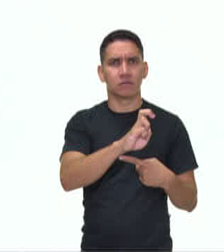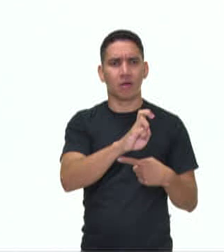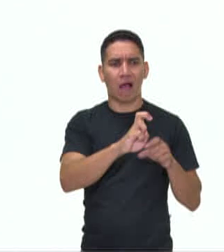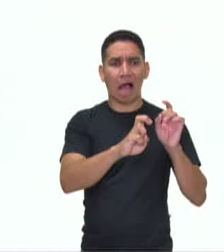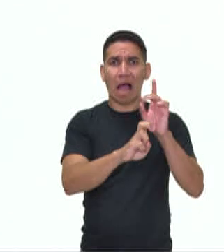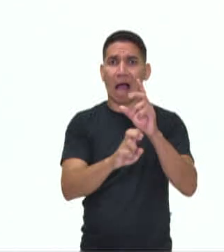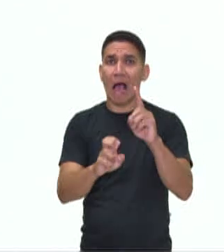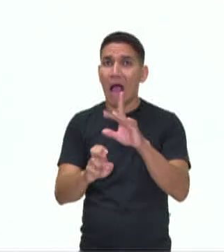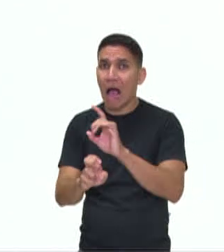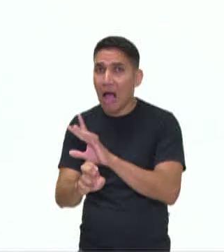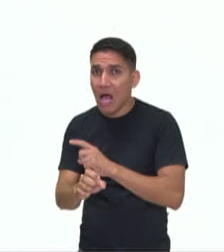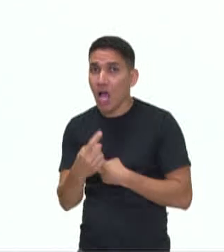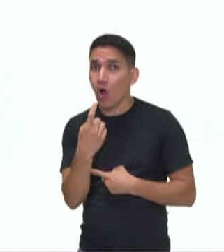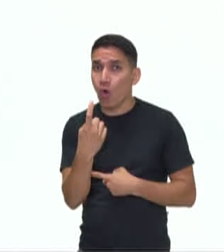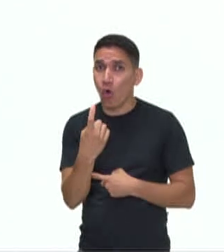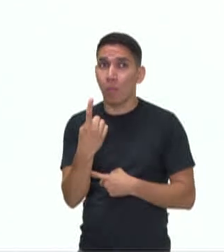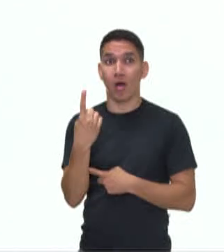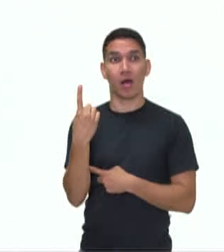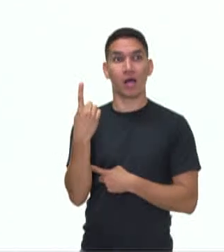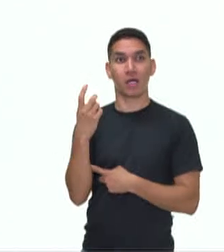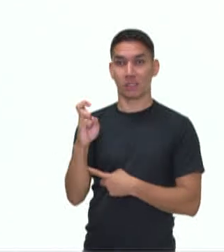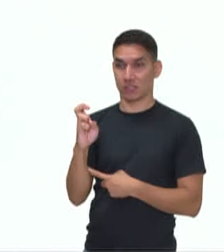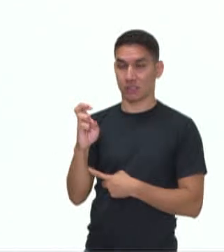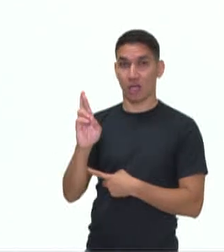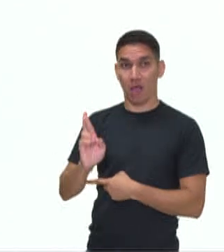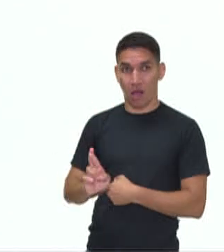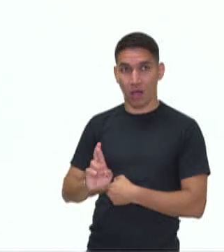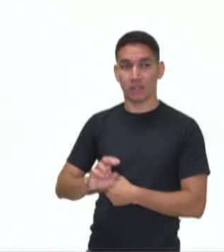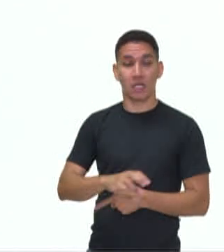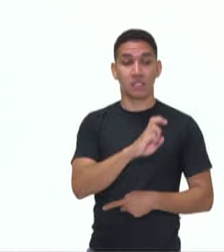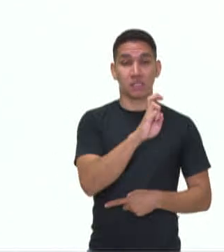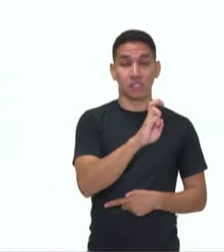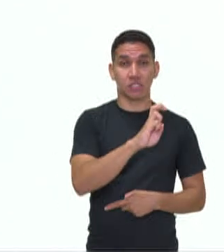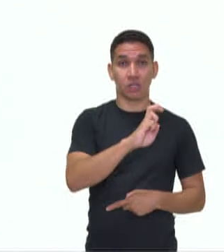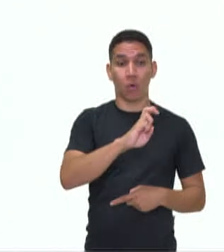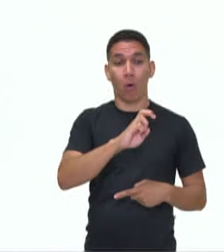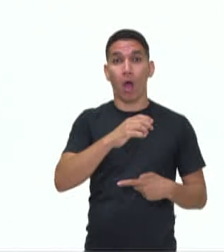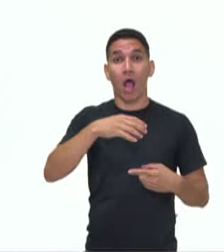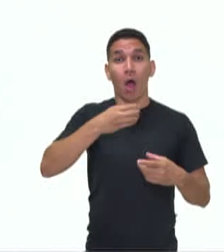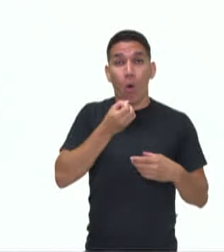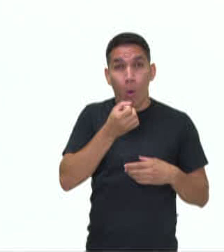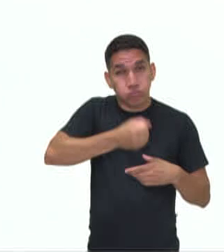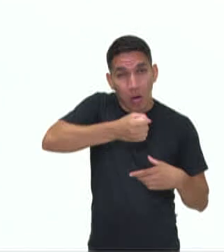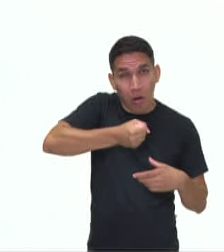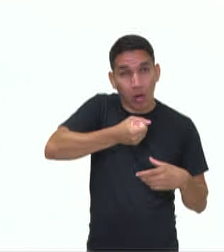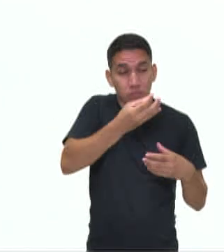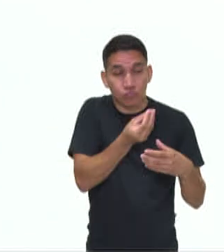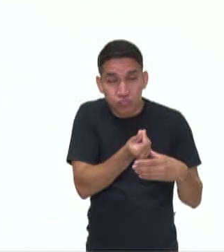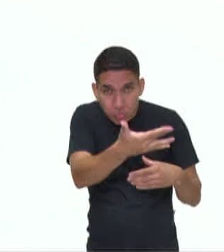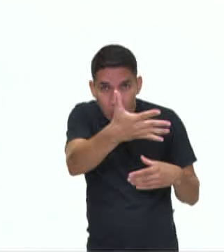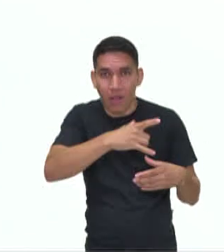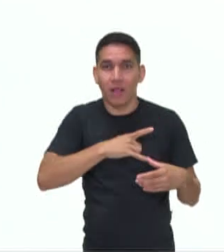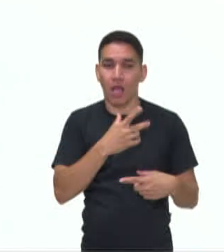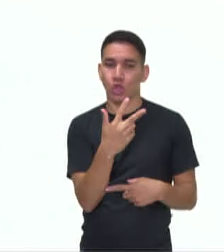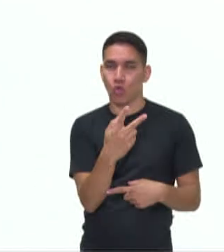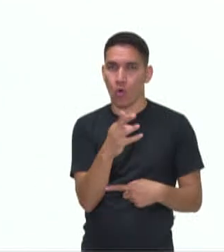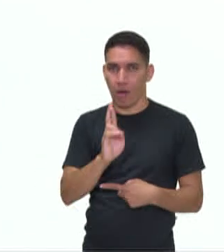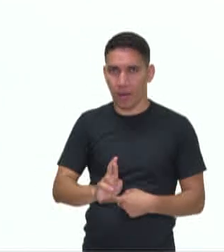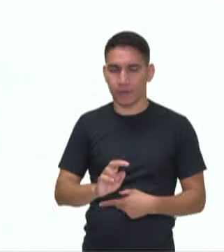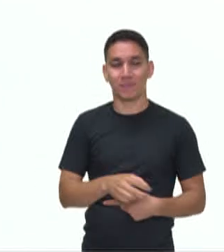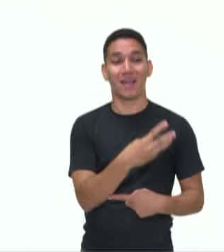lata. 5 latas de leite em pó a R$12 cada. E 3 caixas de